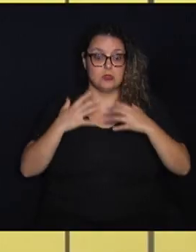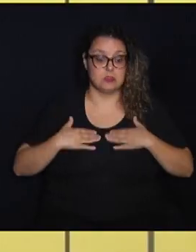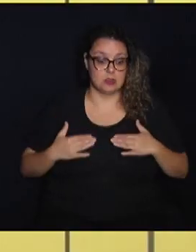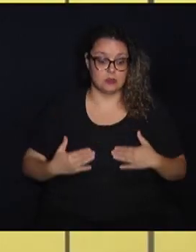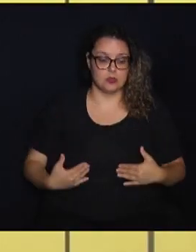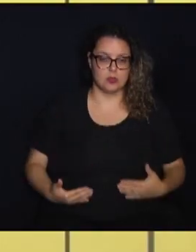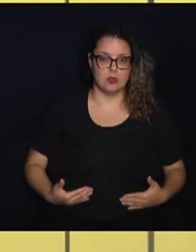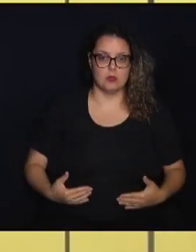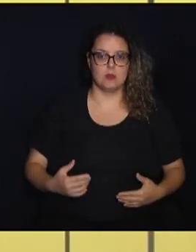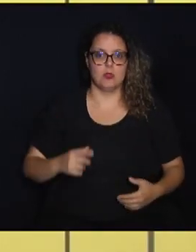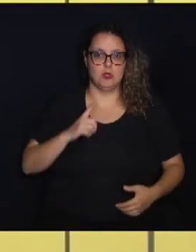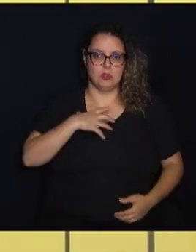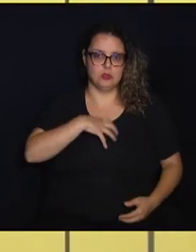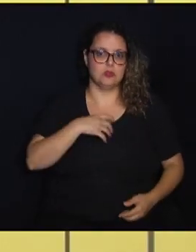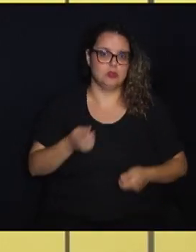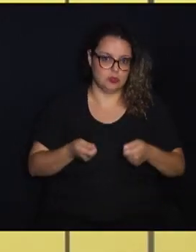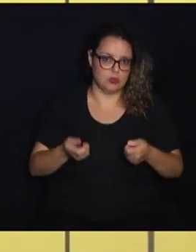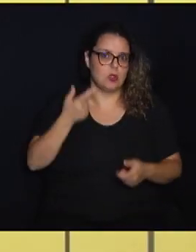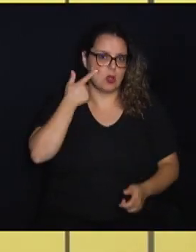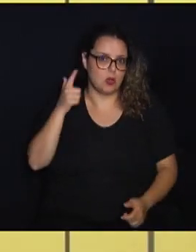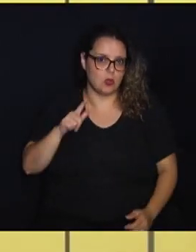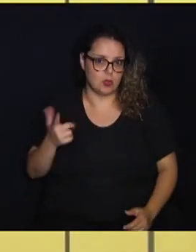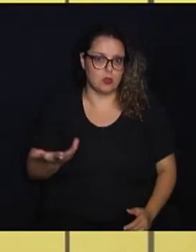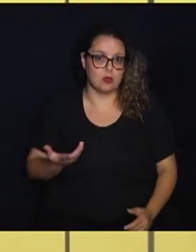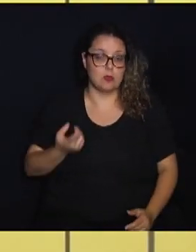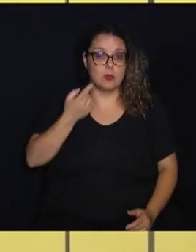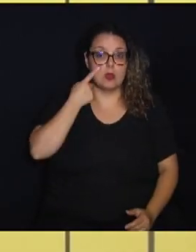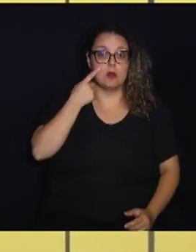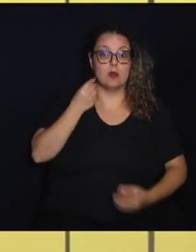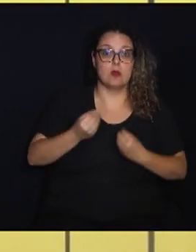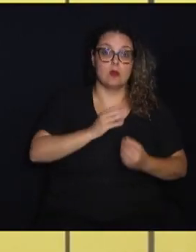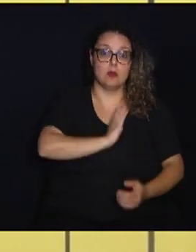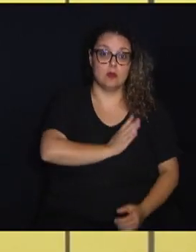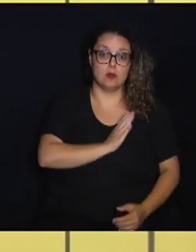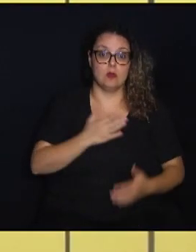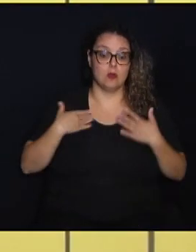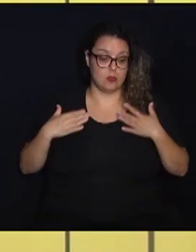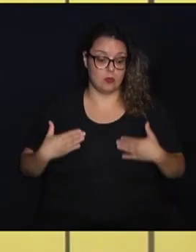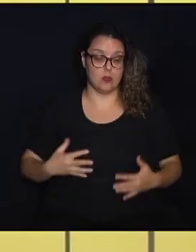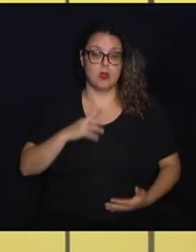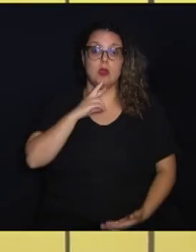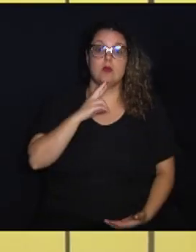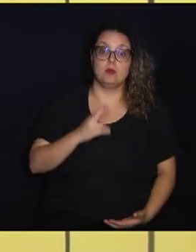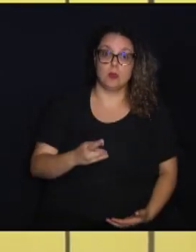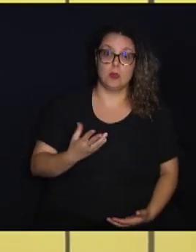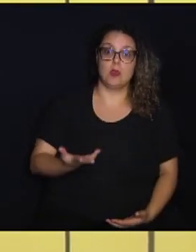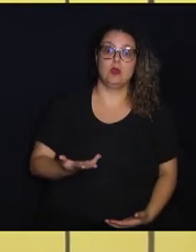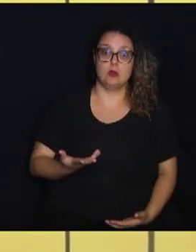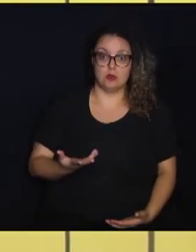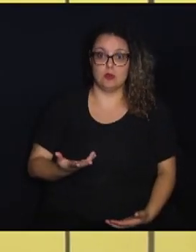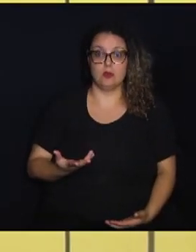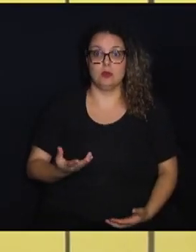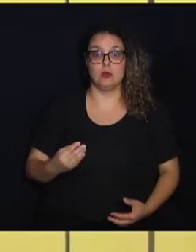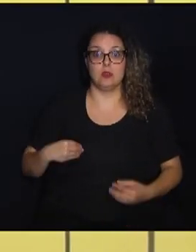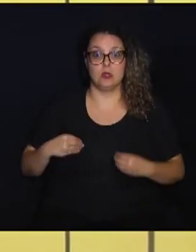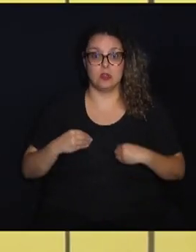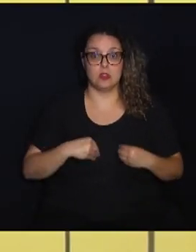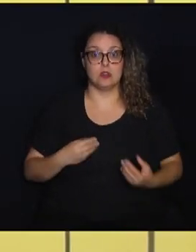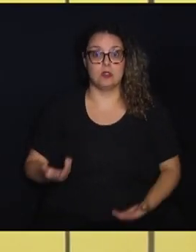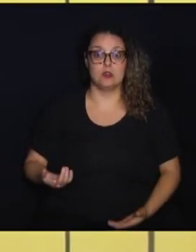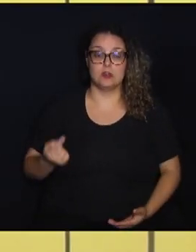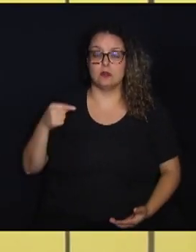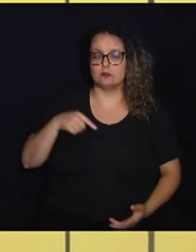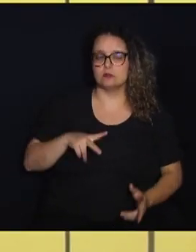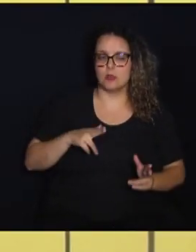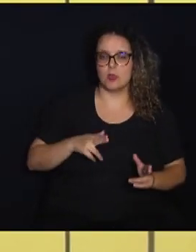de uma forma controlada, obviamente, para a gente ver como que aquele coração ou como que o corpo dela responde a esses exames. Então, ali é como se